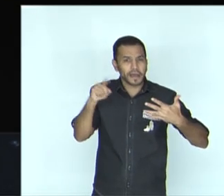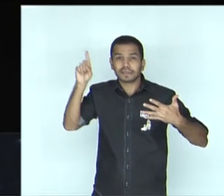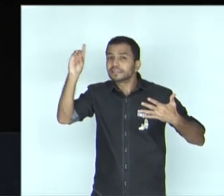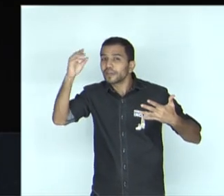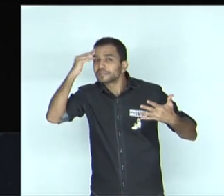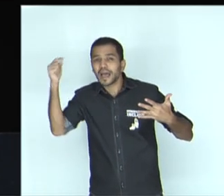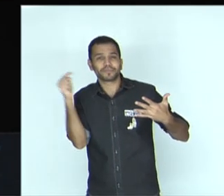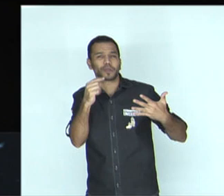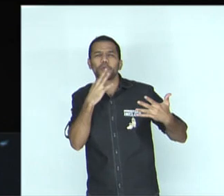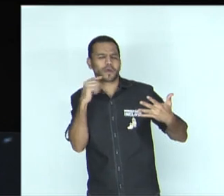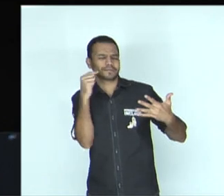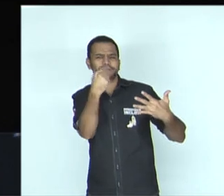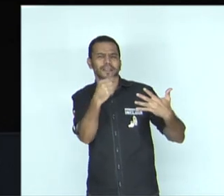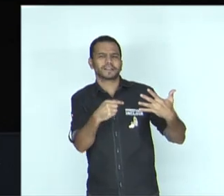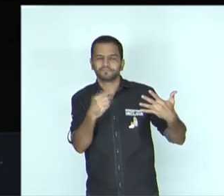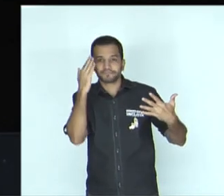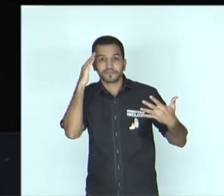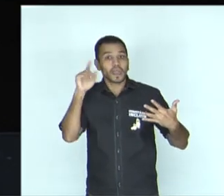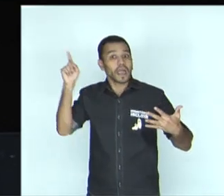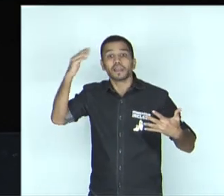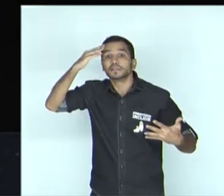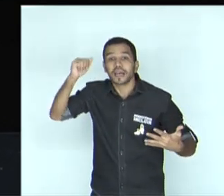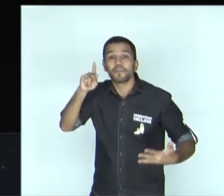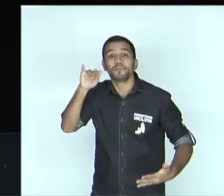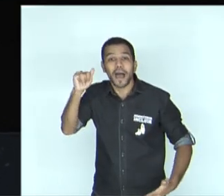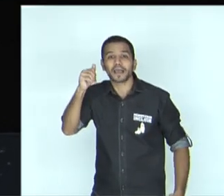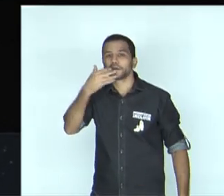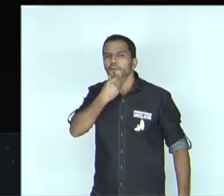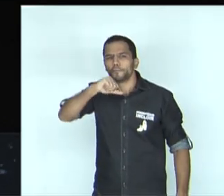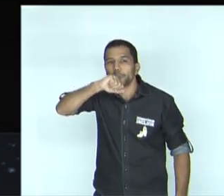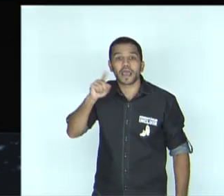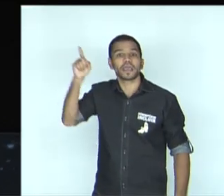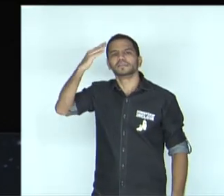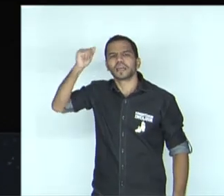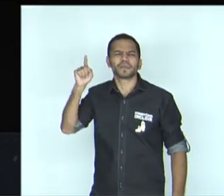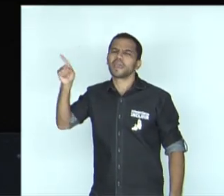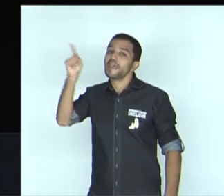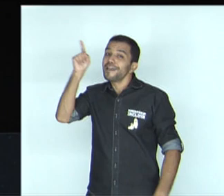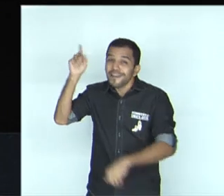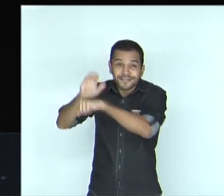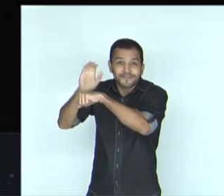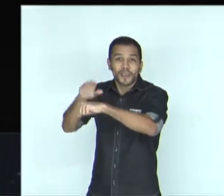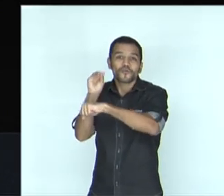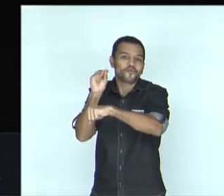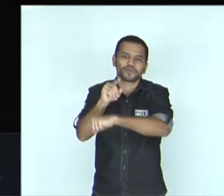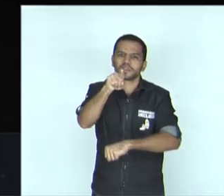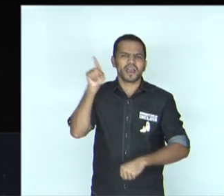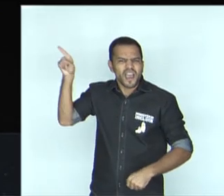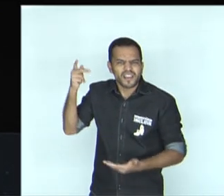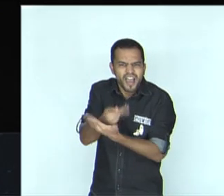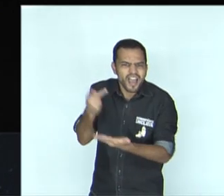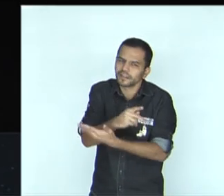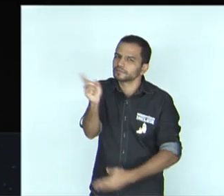aí, Pai. Quem sabe é o papai, quem sabe é quem cuida de você, e ele não falha. E diz o texto,